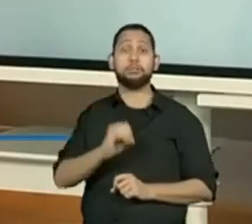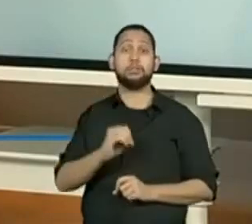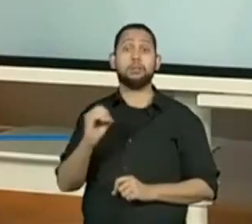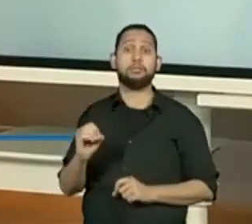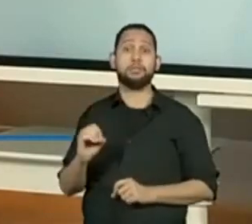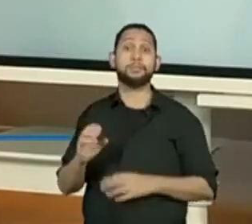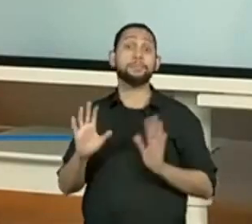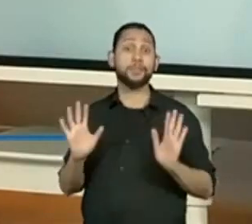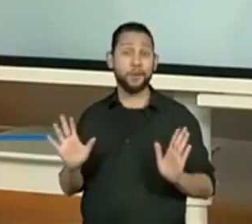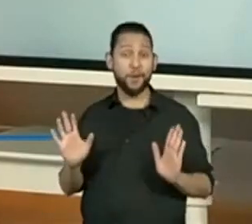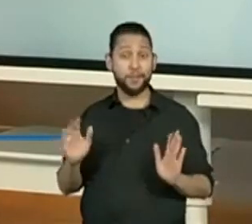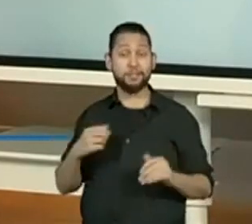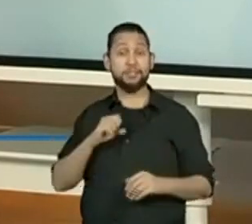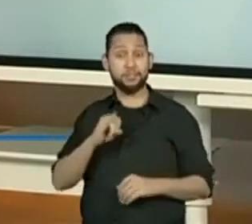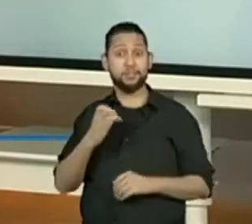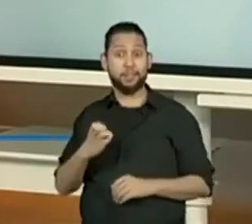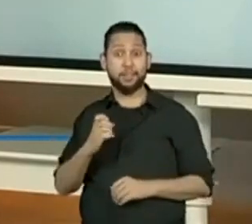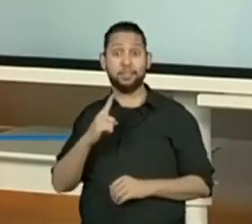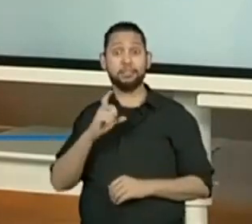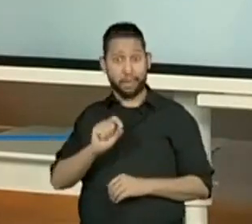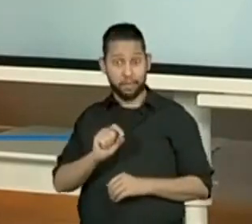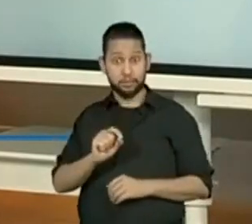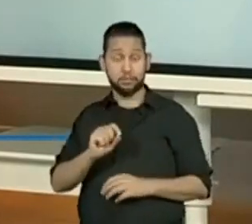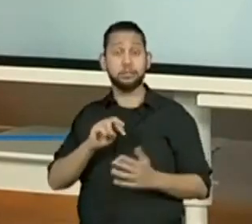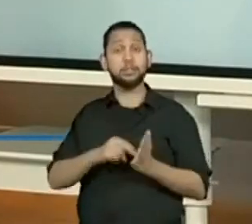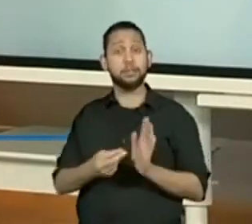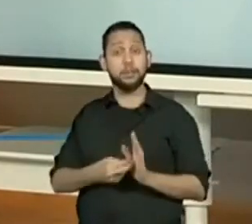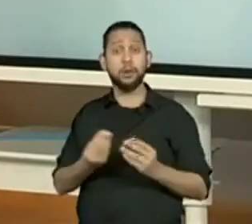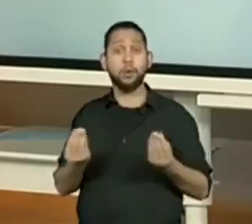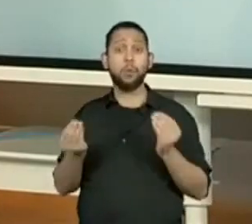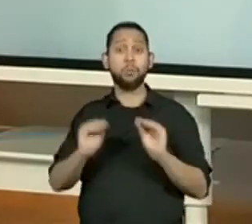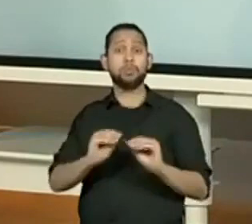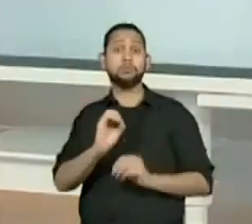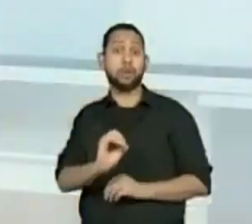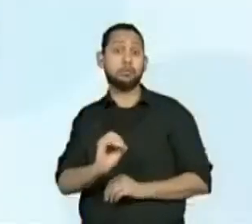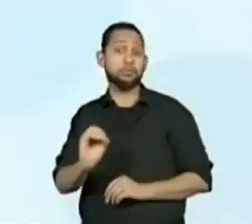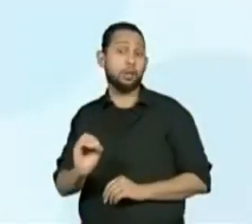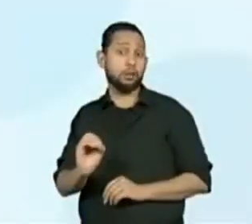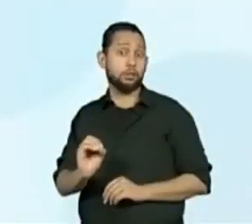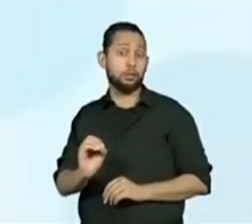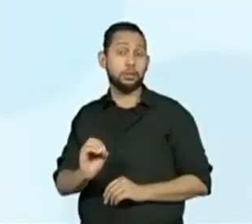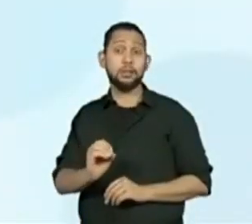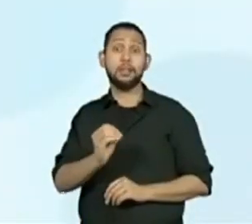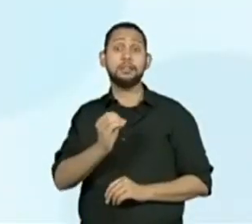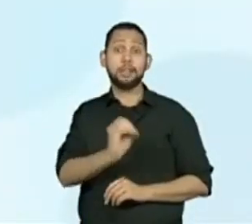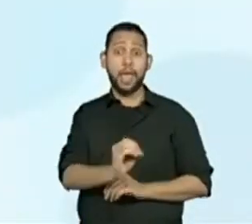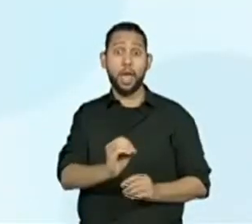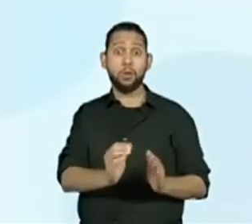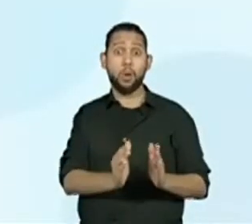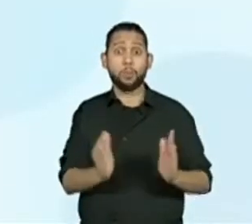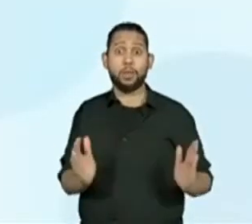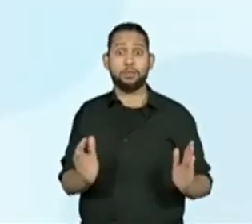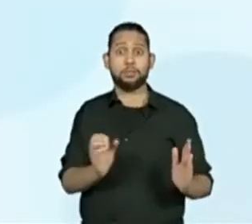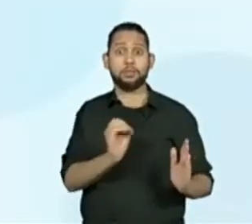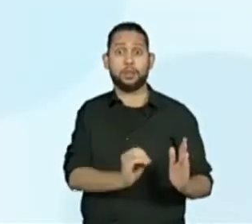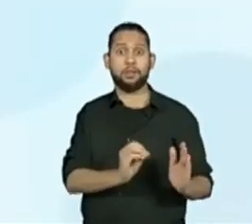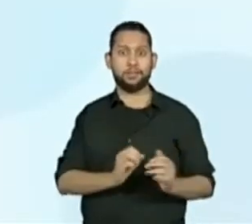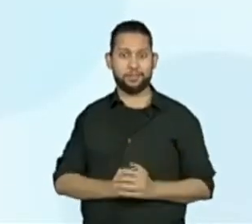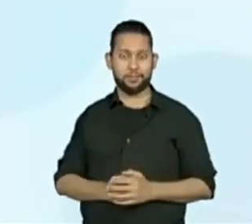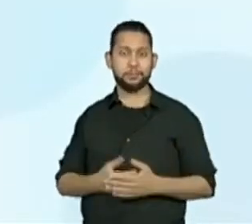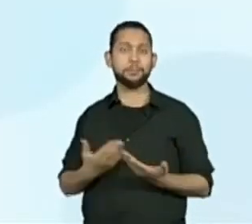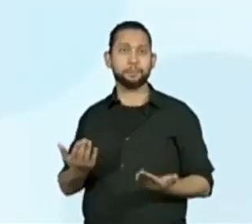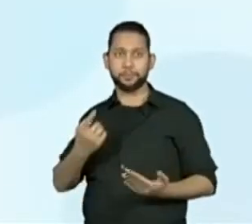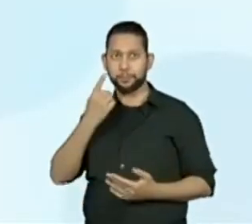para calcular 10 kg Então eu tenho que aqui que informação essa tabela tá me trazendo vamos dar molhar